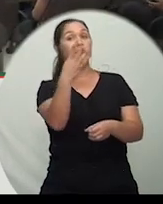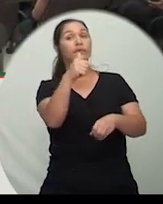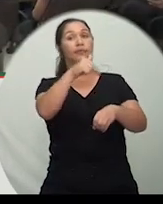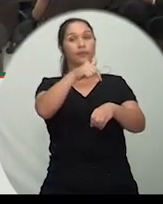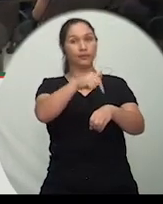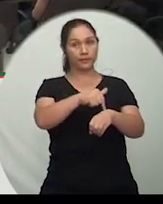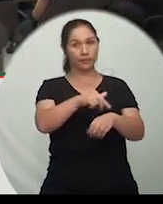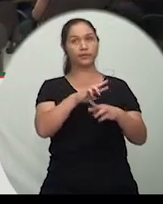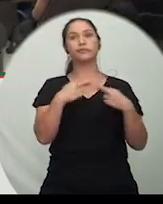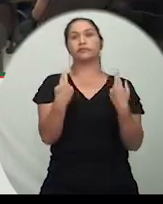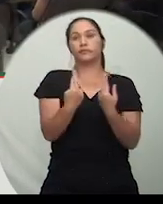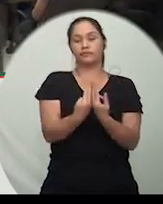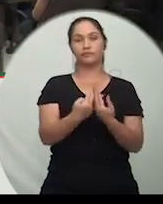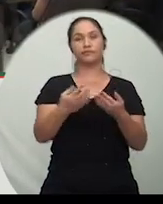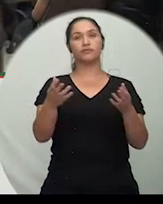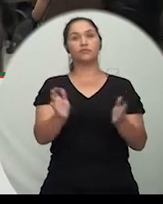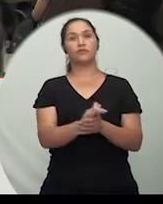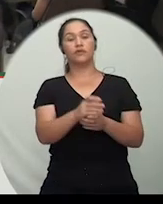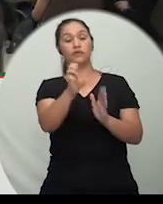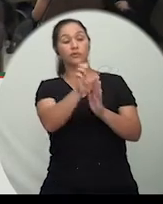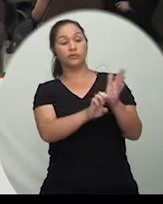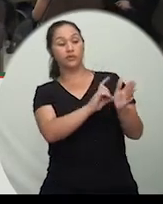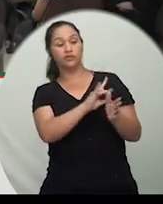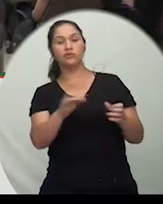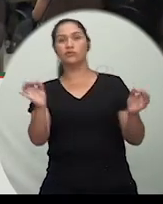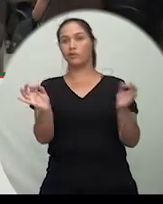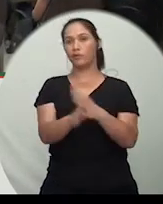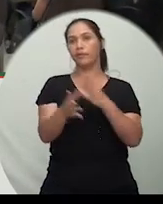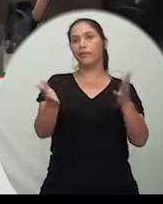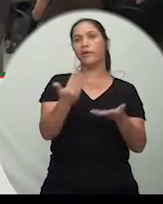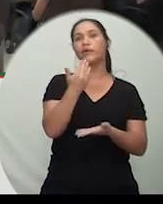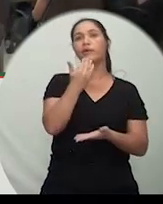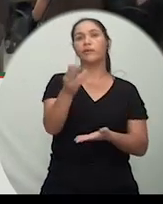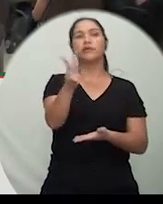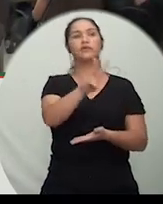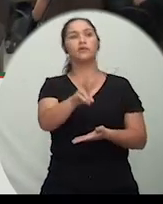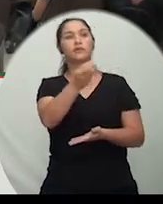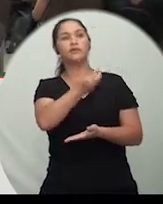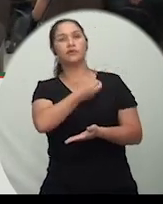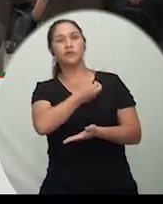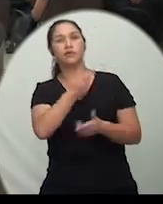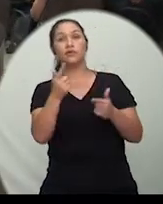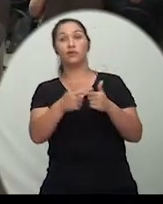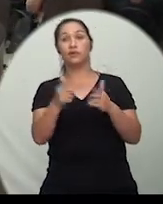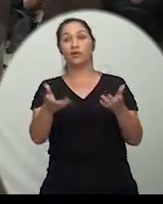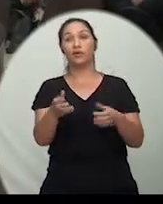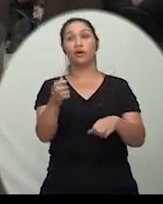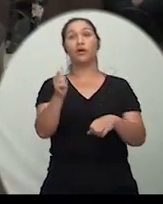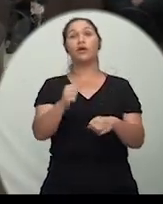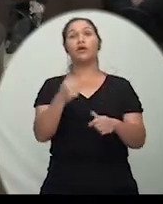Terminado o expediente, passamos para a ordem do dia. Solicito aos senhores vereadores que façam a confirmação do quórum.